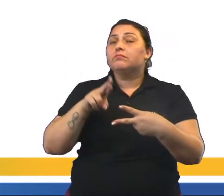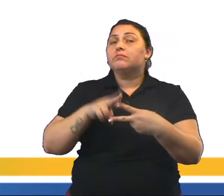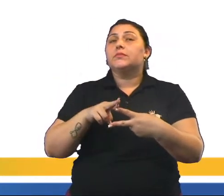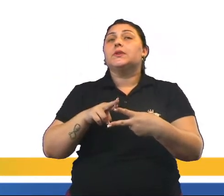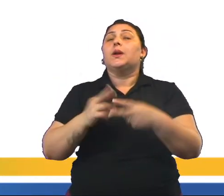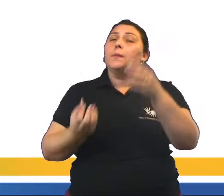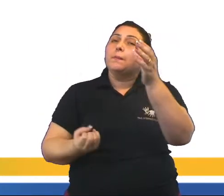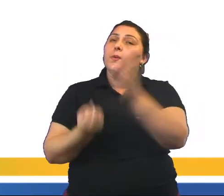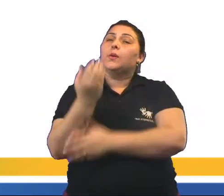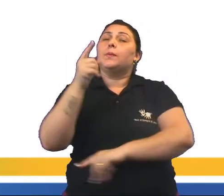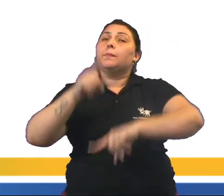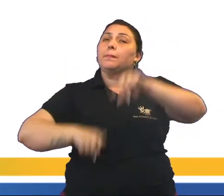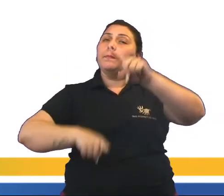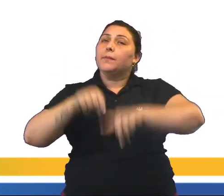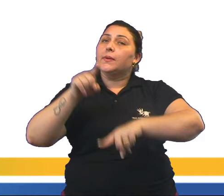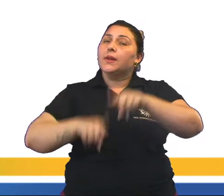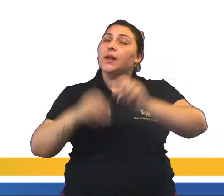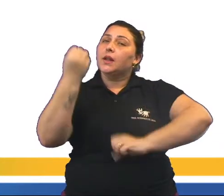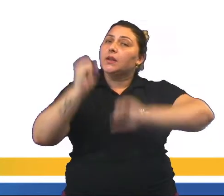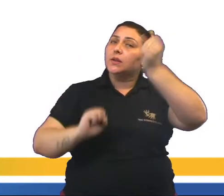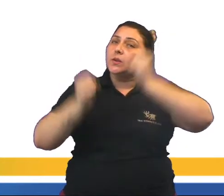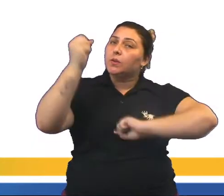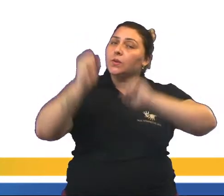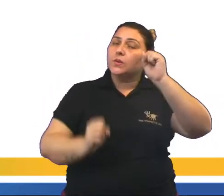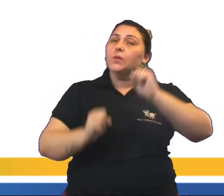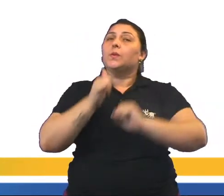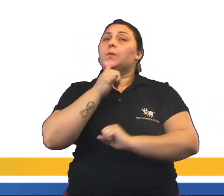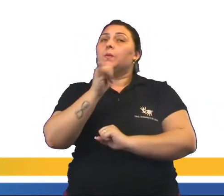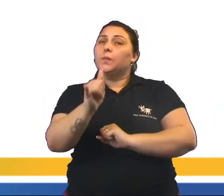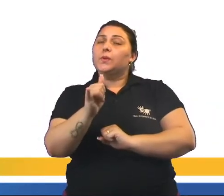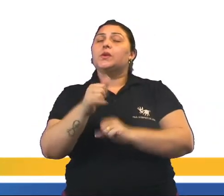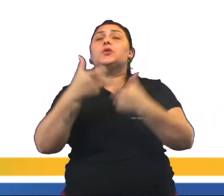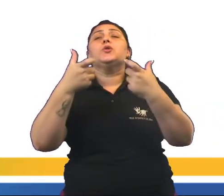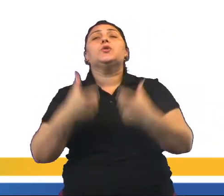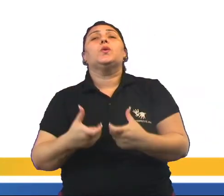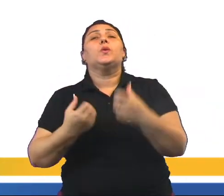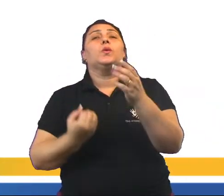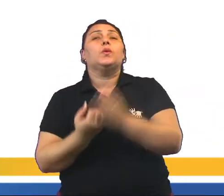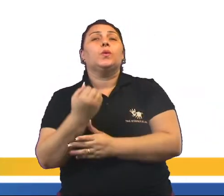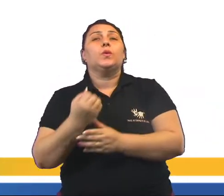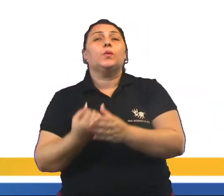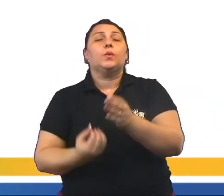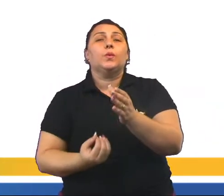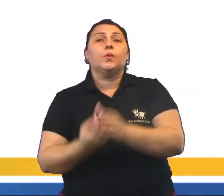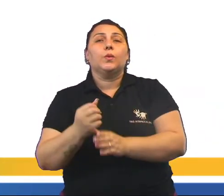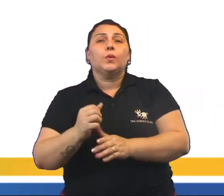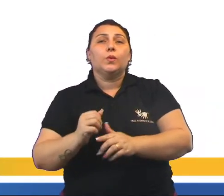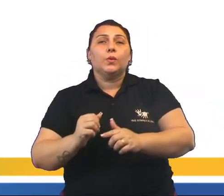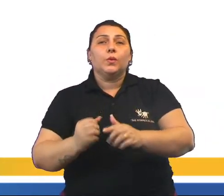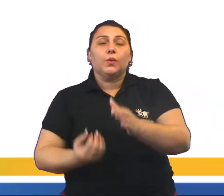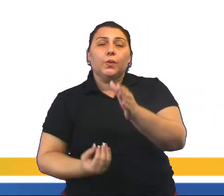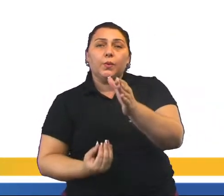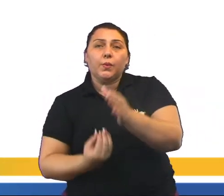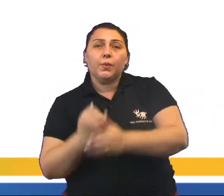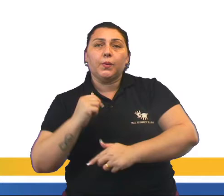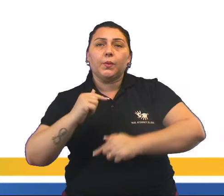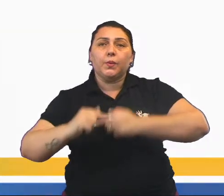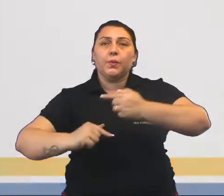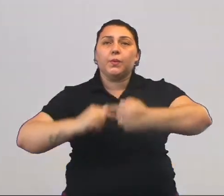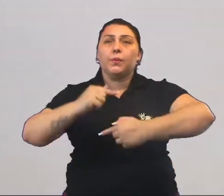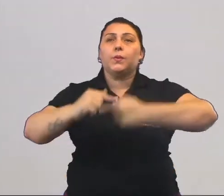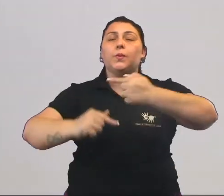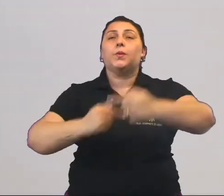ser produzido matérias nas indústrias? Eletroeletrônico, da onde vem essa matéria-prima? Do meio ambiente. Quando você está